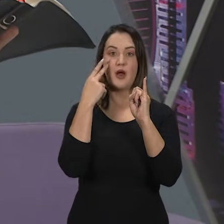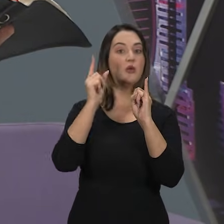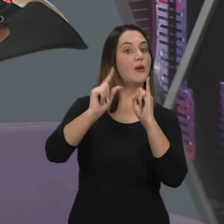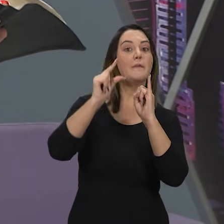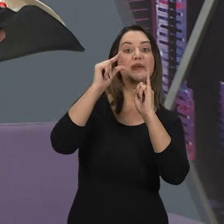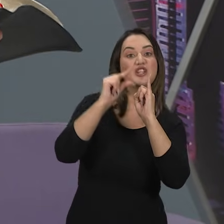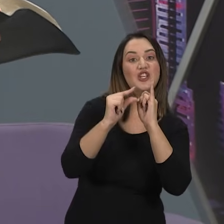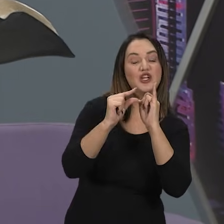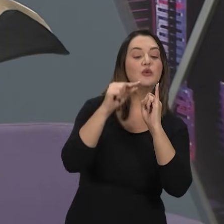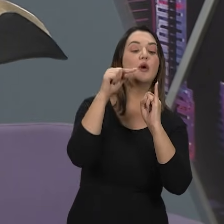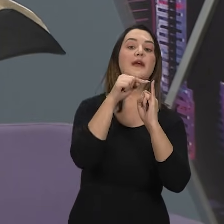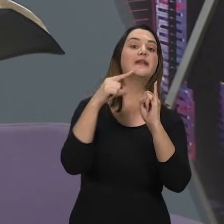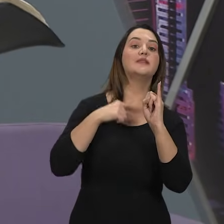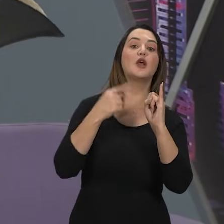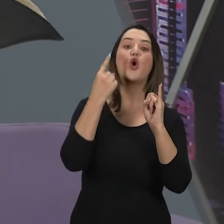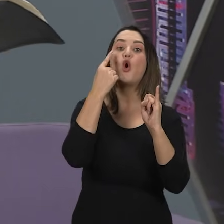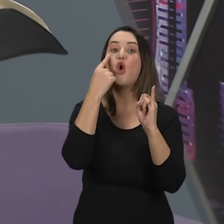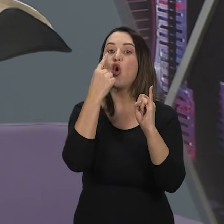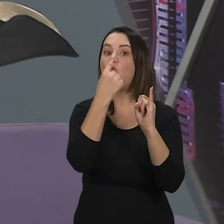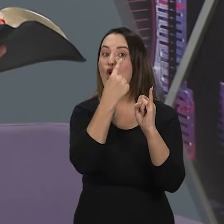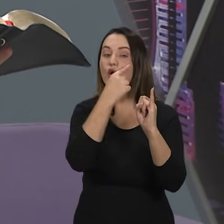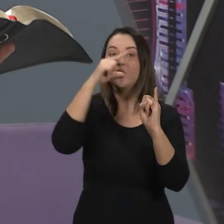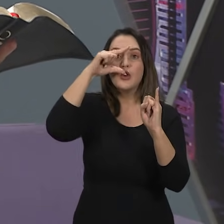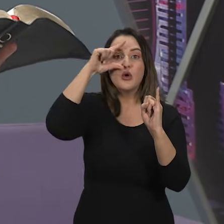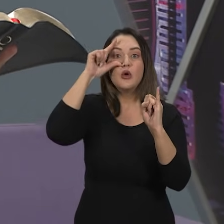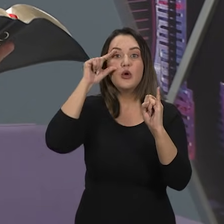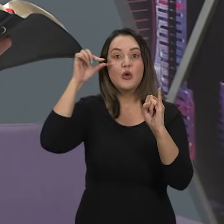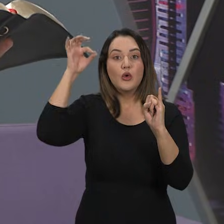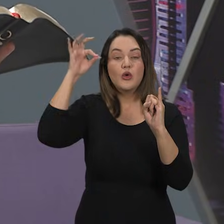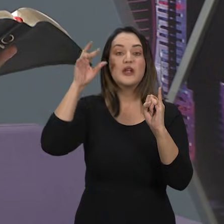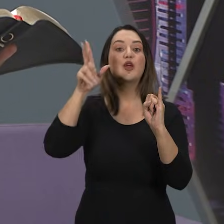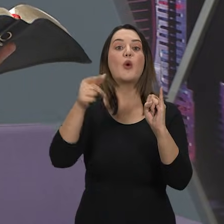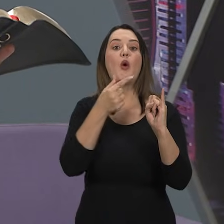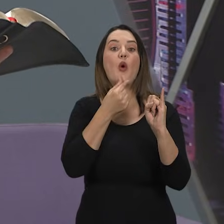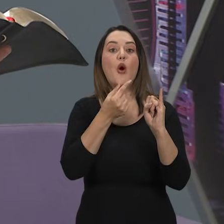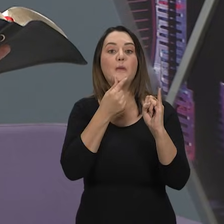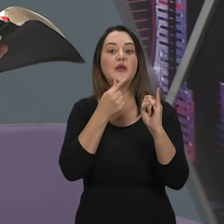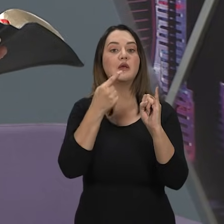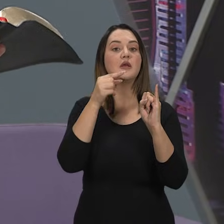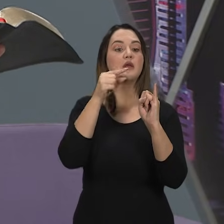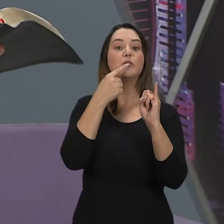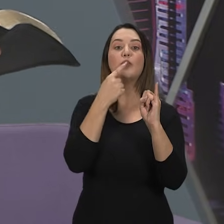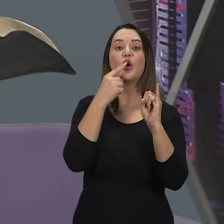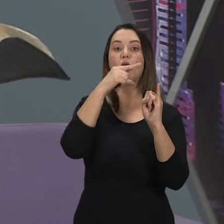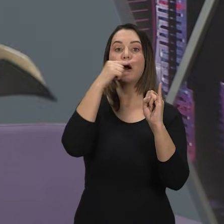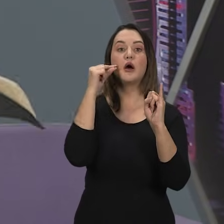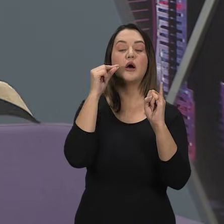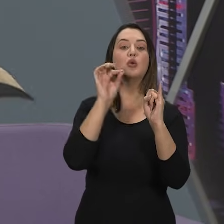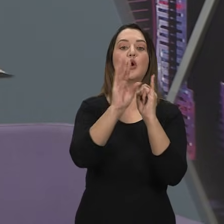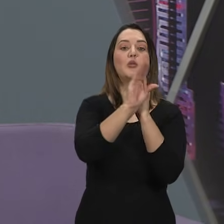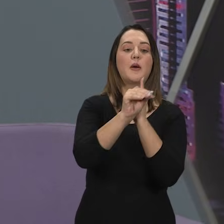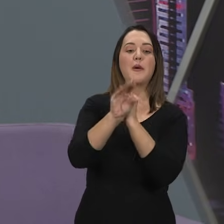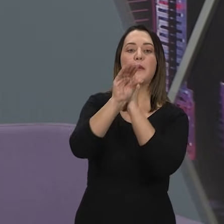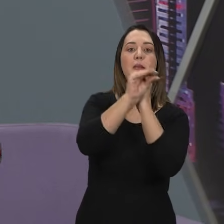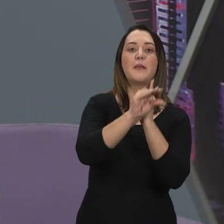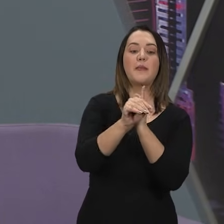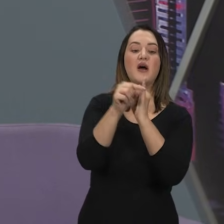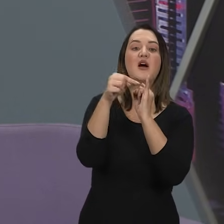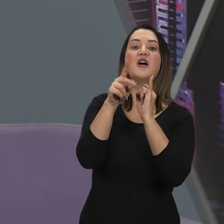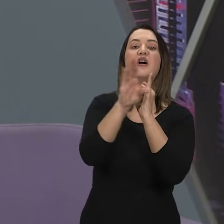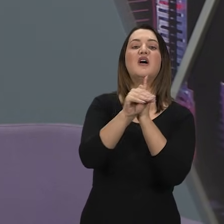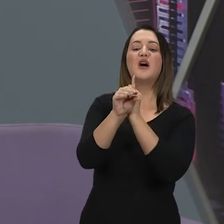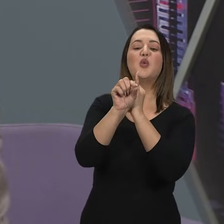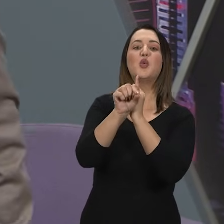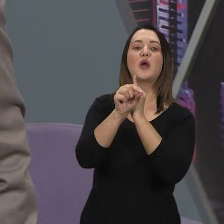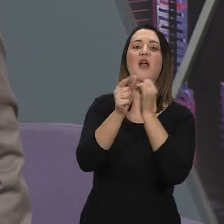diz que esse chifre que subiu e derrubou 3 dos 10, ele tinha olhos de homem e uma boca que falava com insolência. Olha